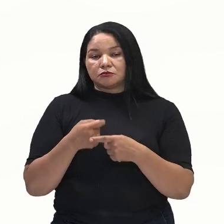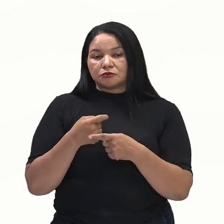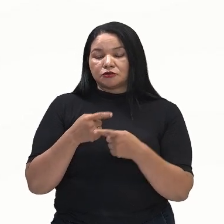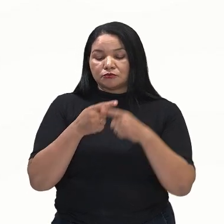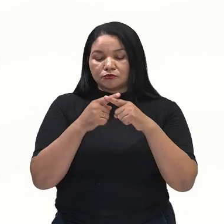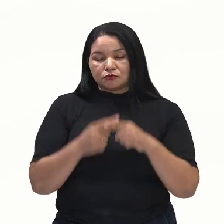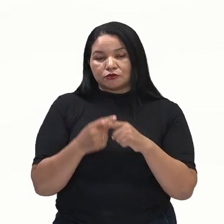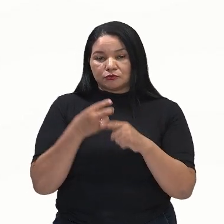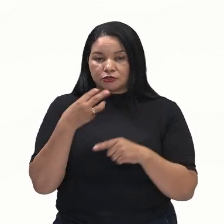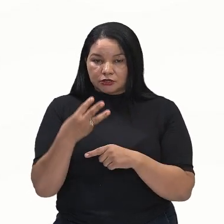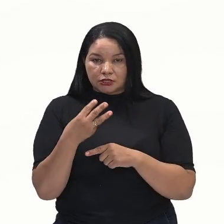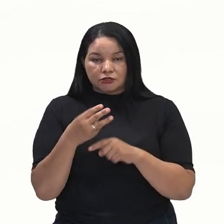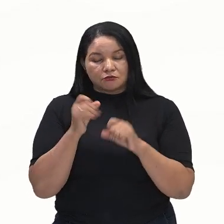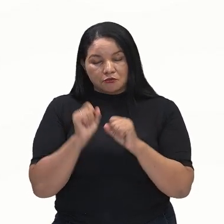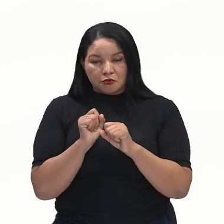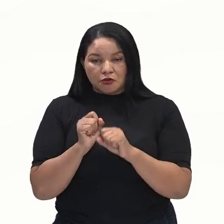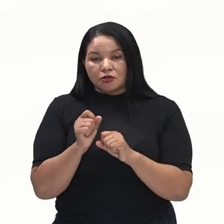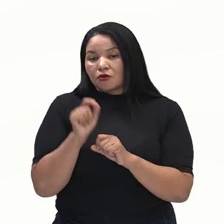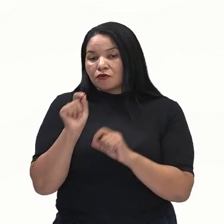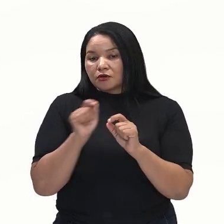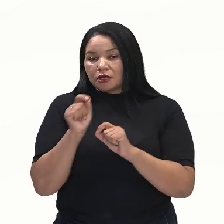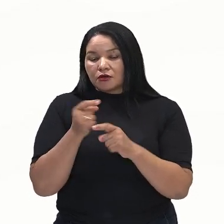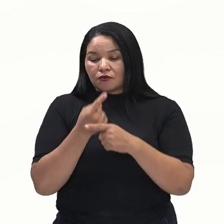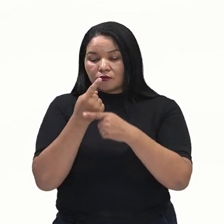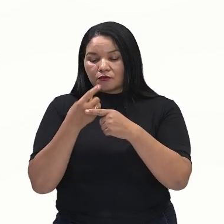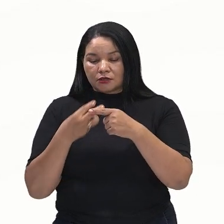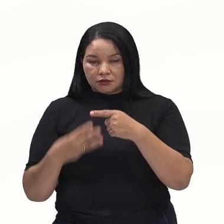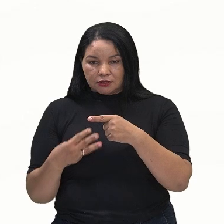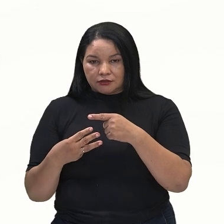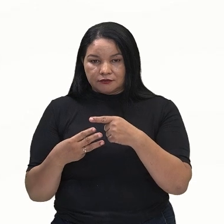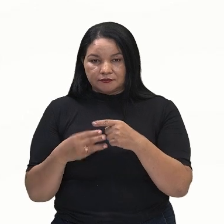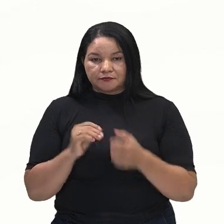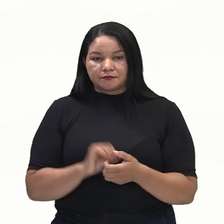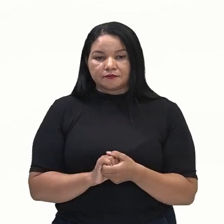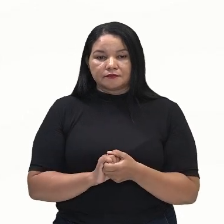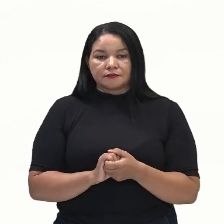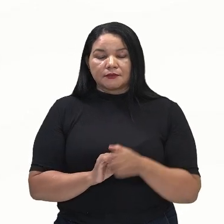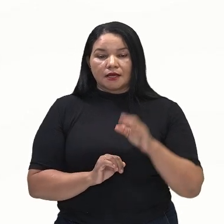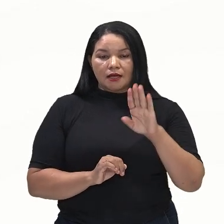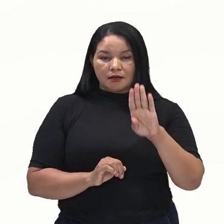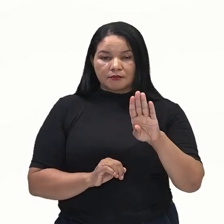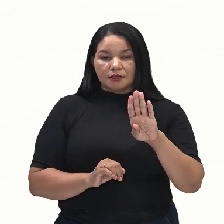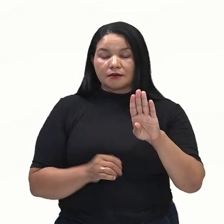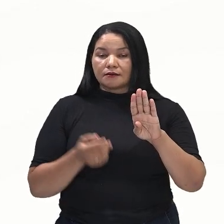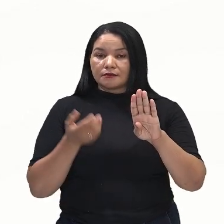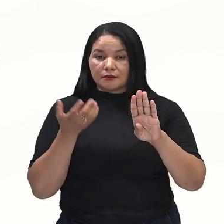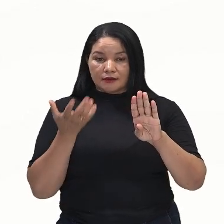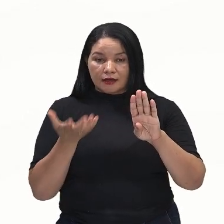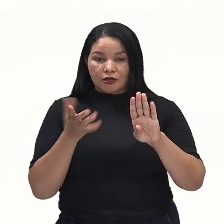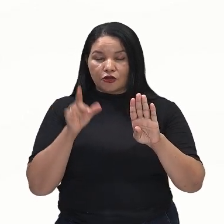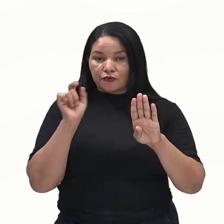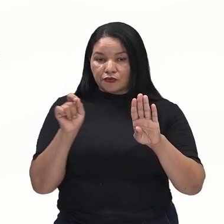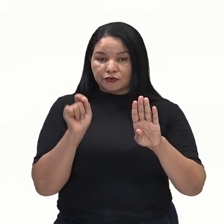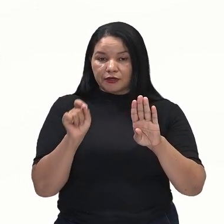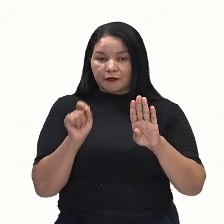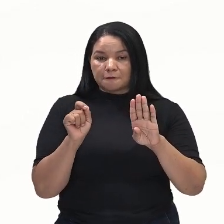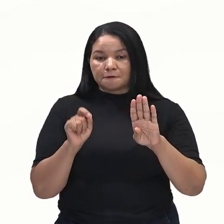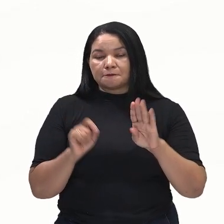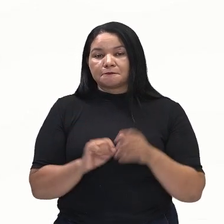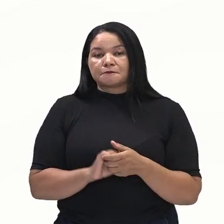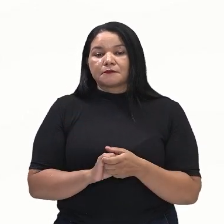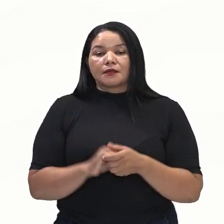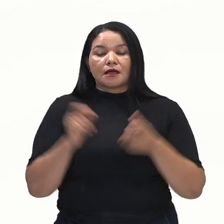dado é de 1 para 3. Belezinha? Na letra B, reparem, ele quer saber qual